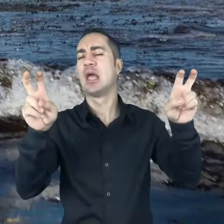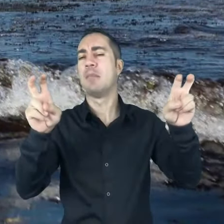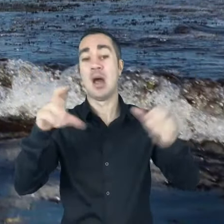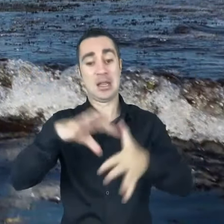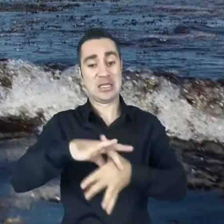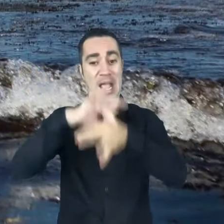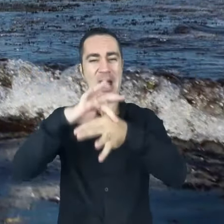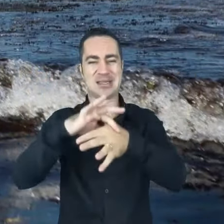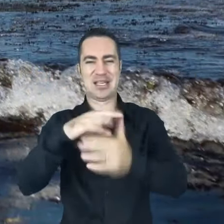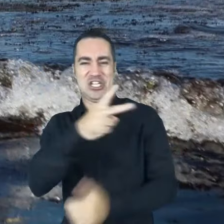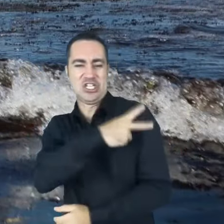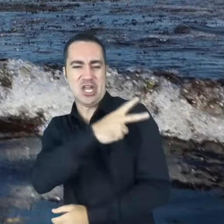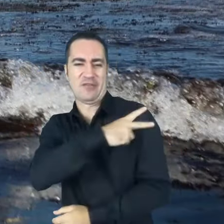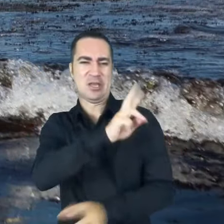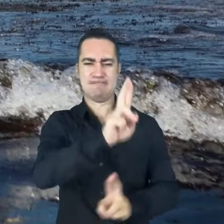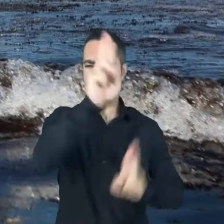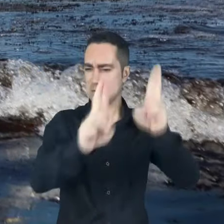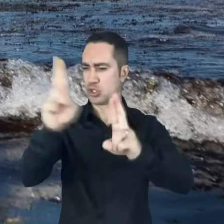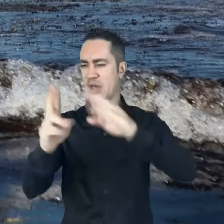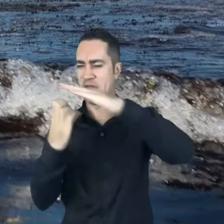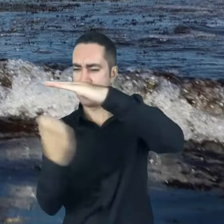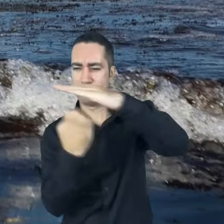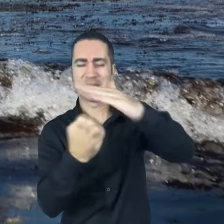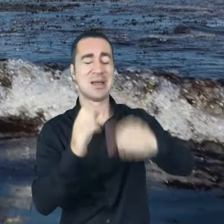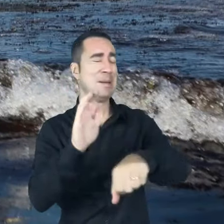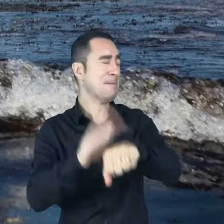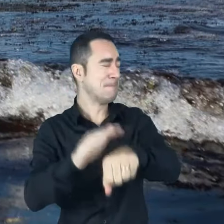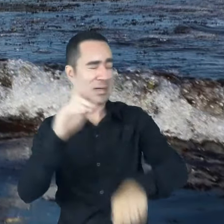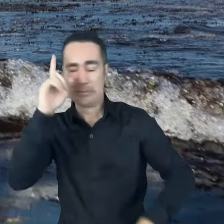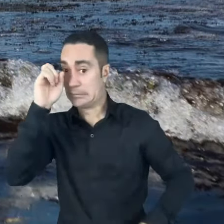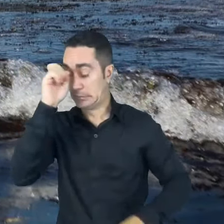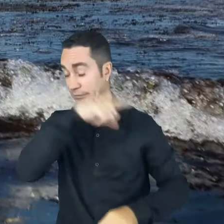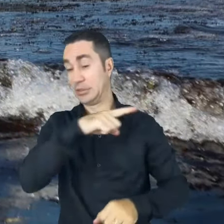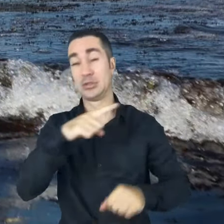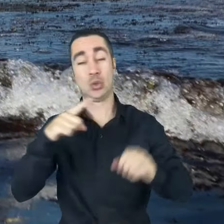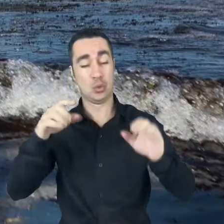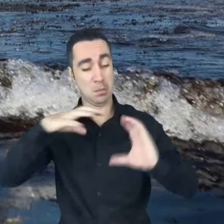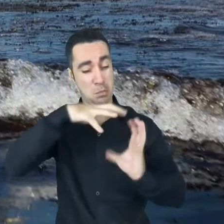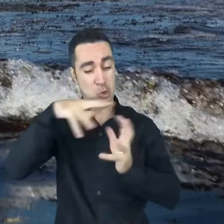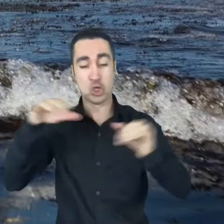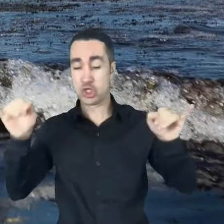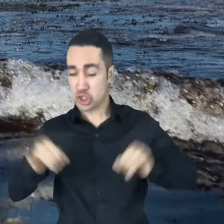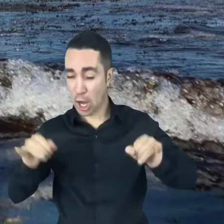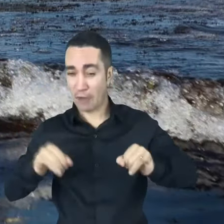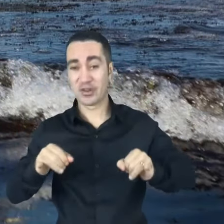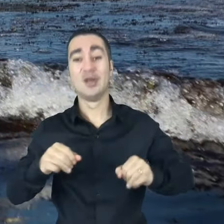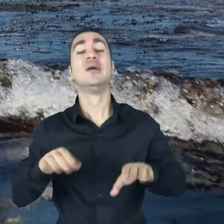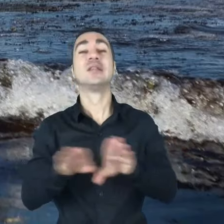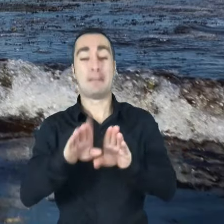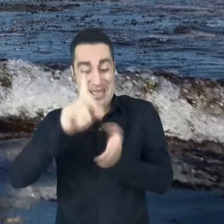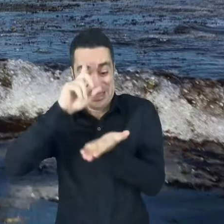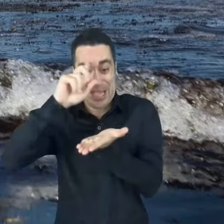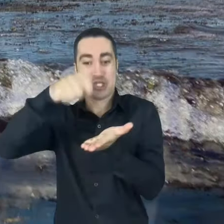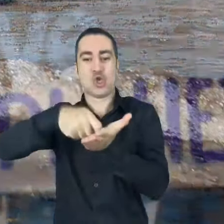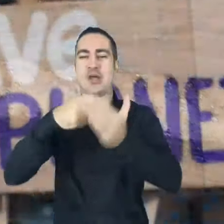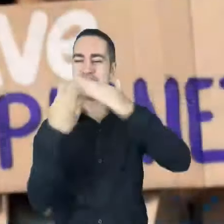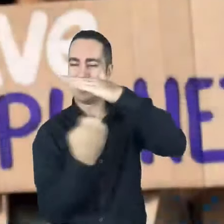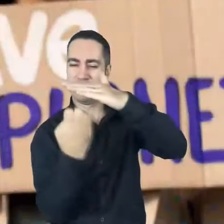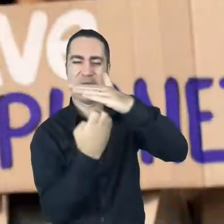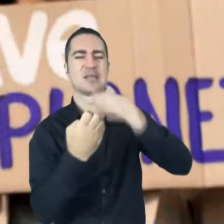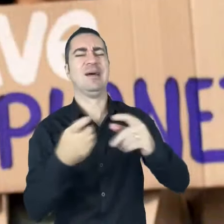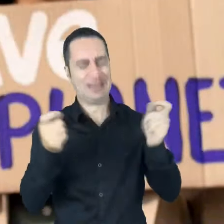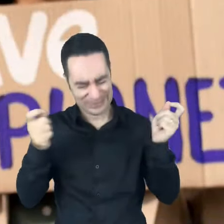diante daquele que é o maior desafio enfrentado pela humanidade, bem como as tomadas de decisão capazes de alavancar